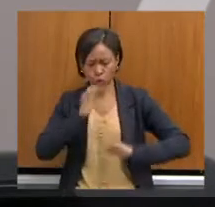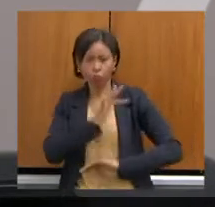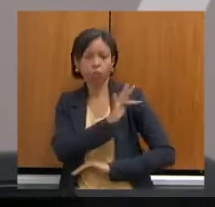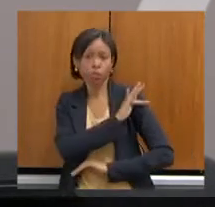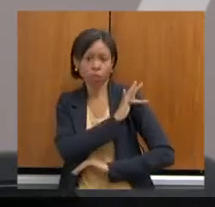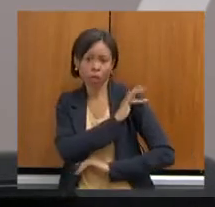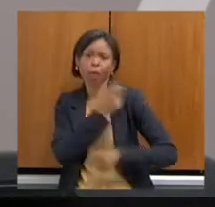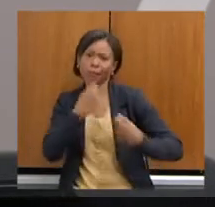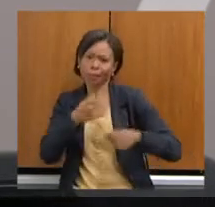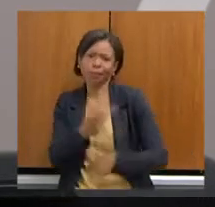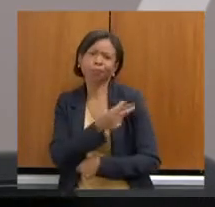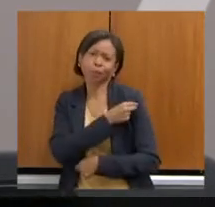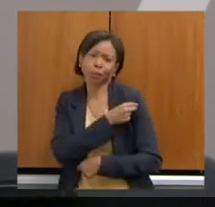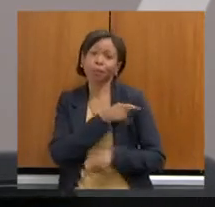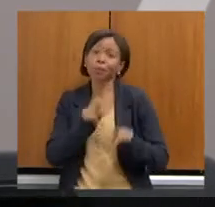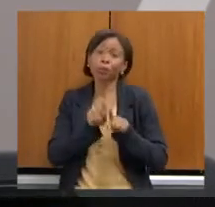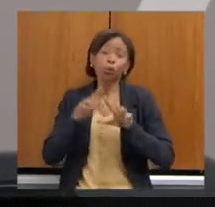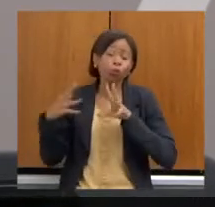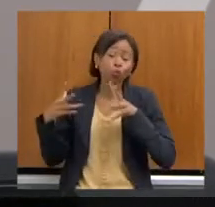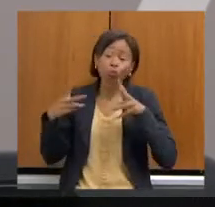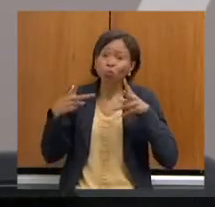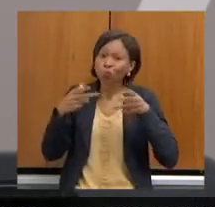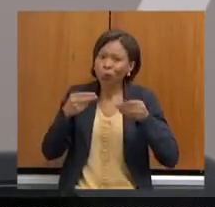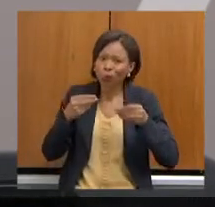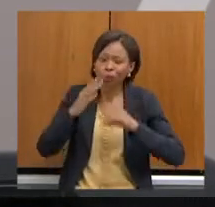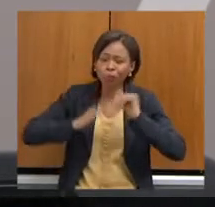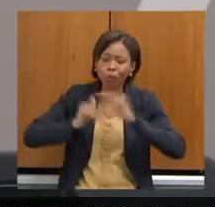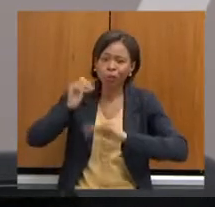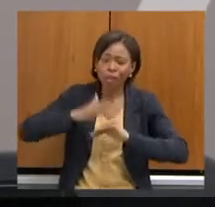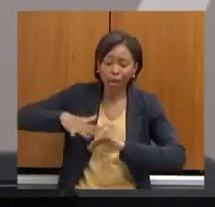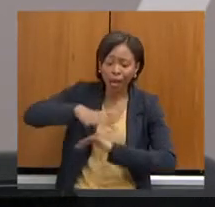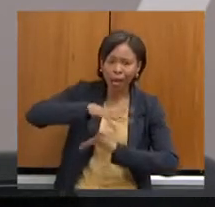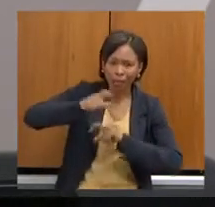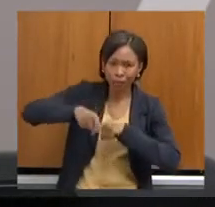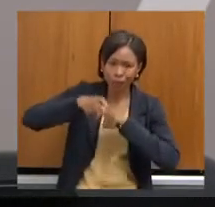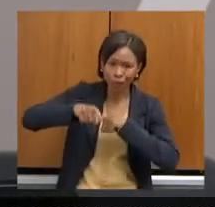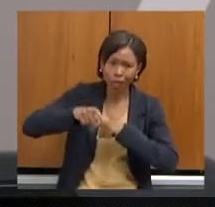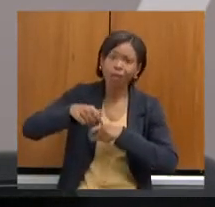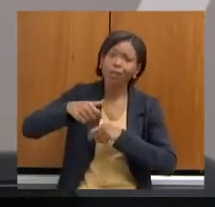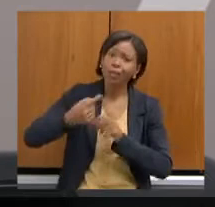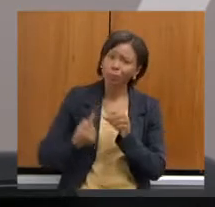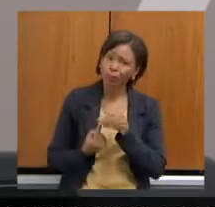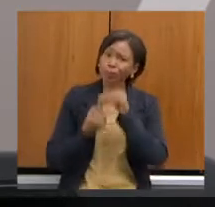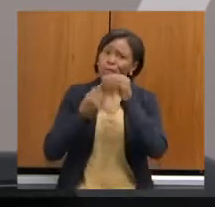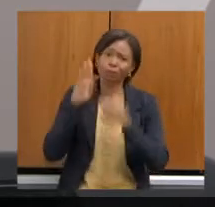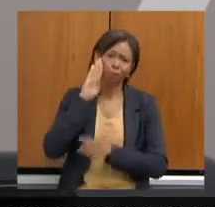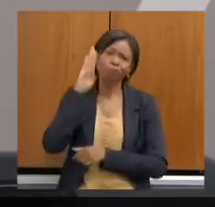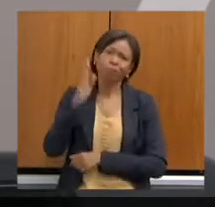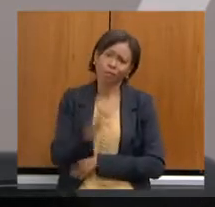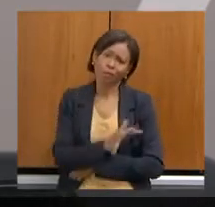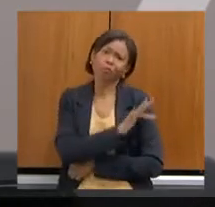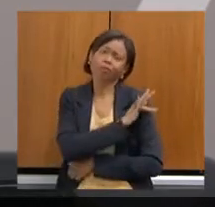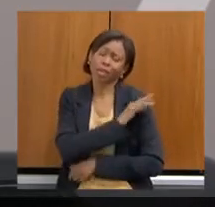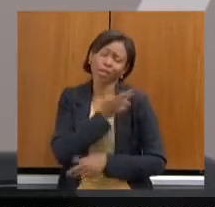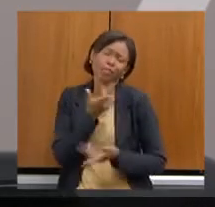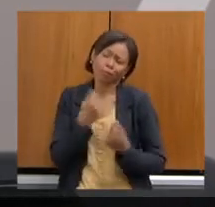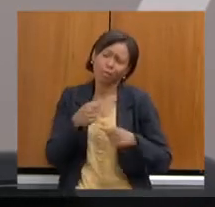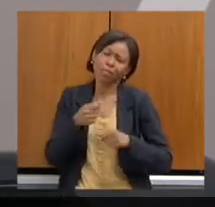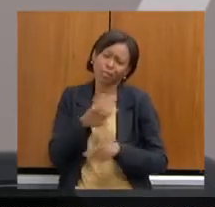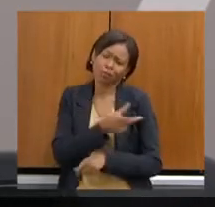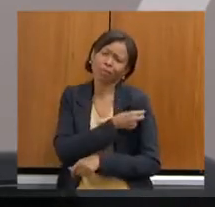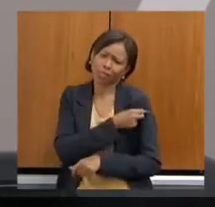trabalhador rural deveria ter tido uma prioridade Porque além do pessoal dos hospitais além da Segurança Pública